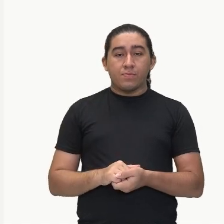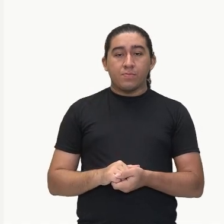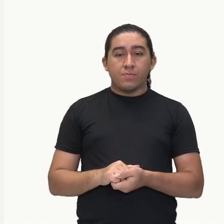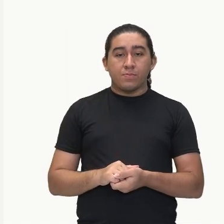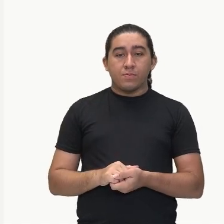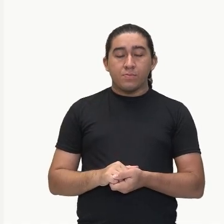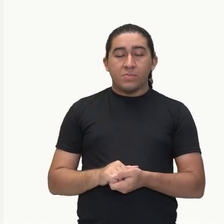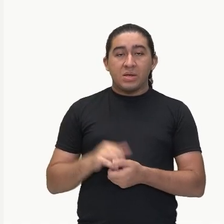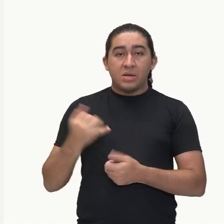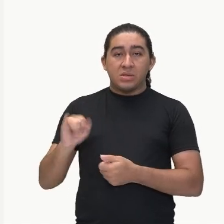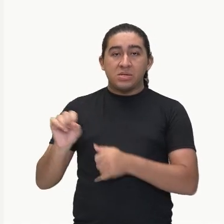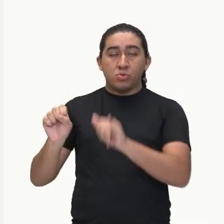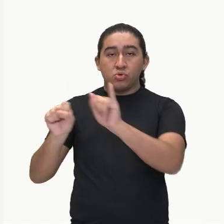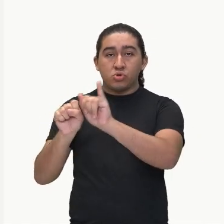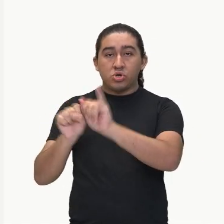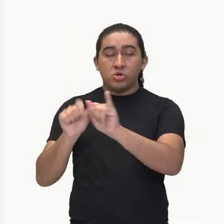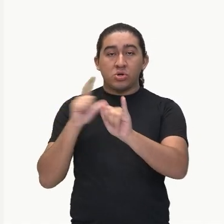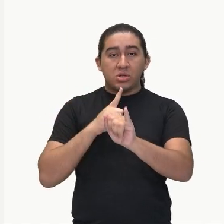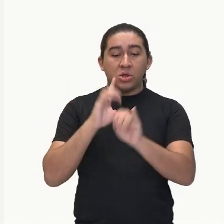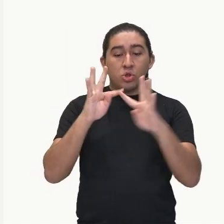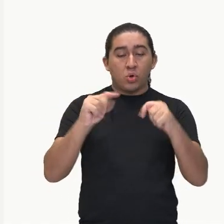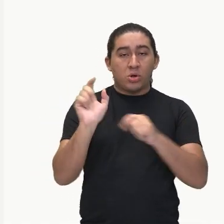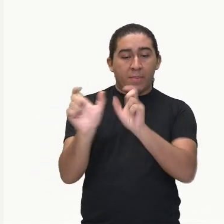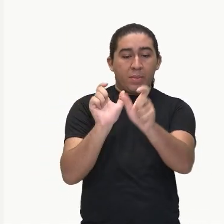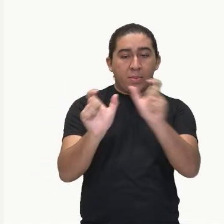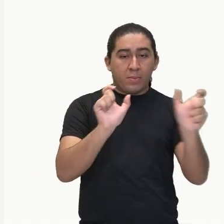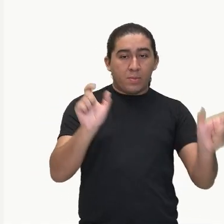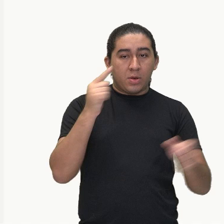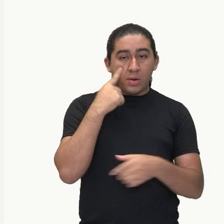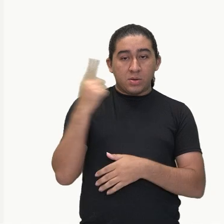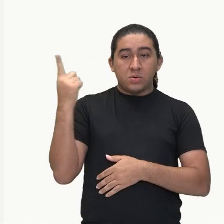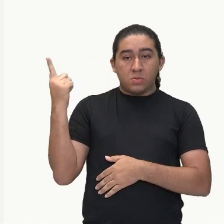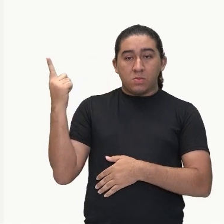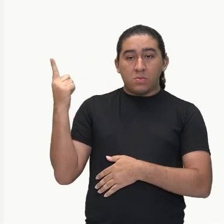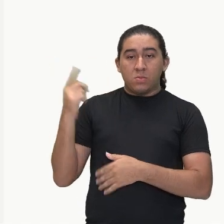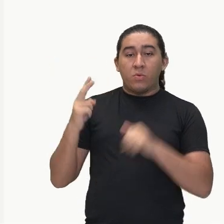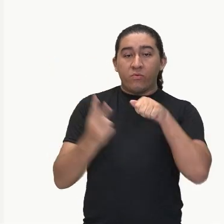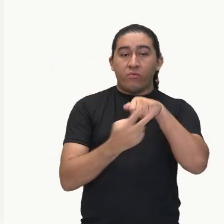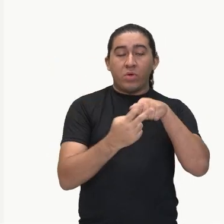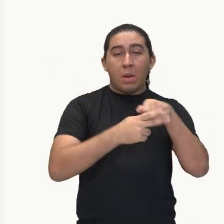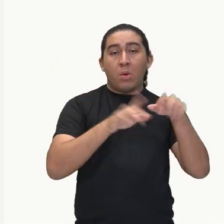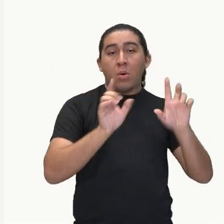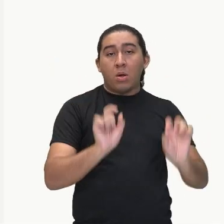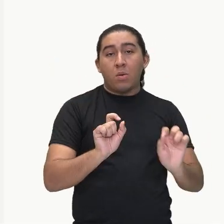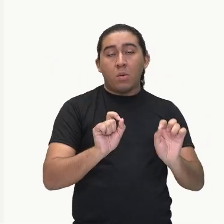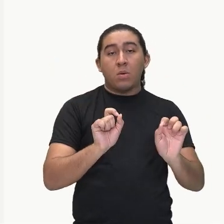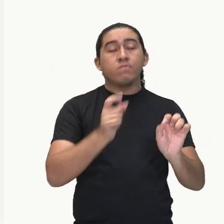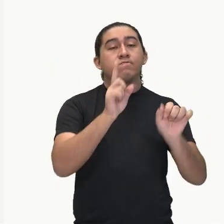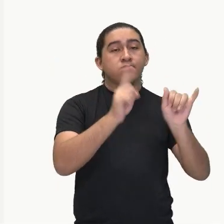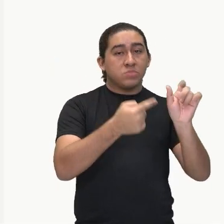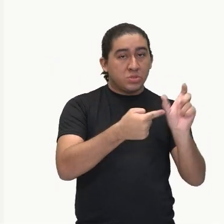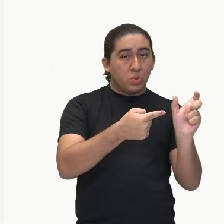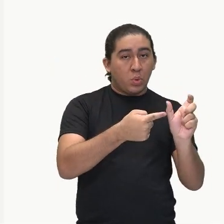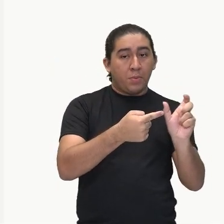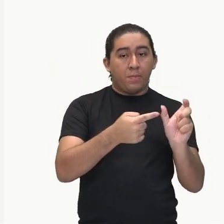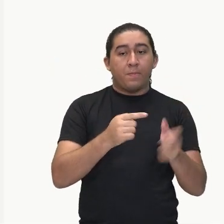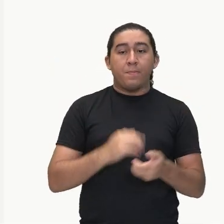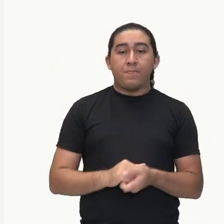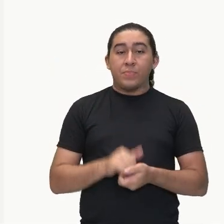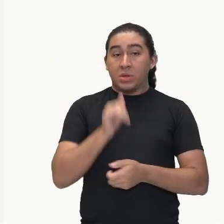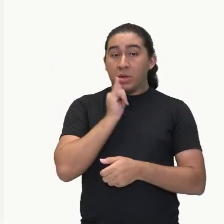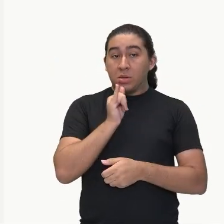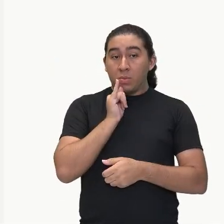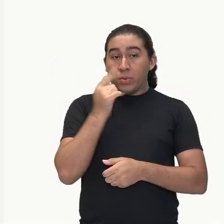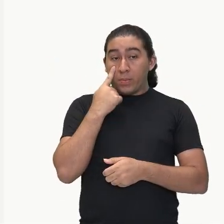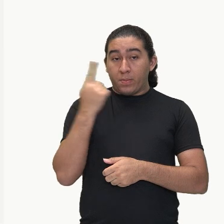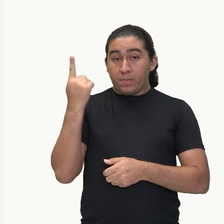sujeito seguido por tudo, nada, ninguém, nenhum, cada um, o verbo fica no singular. Vamos ver exemplo